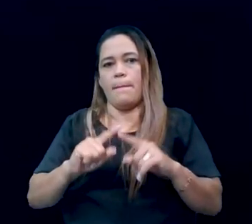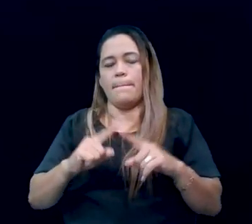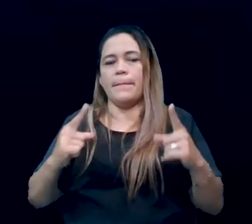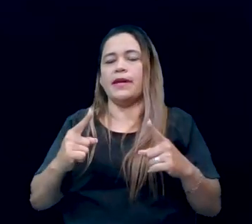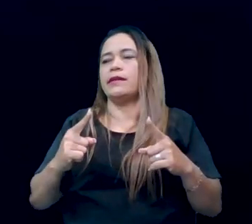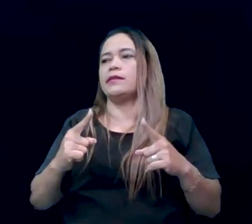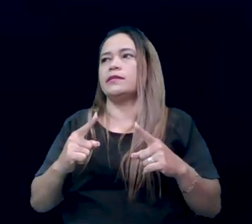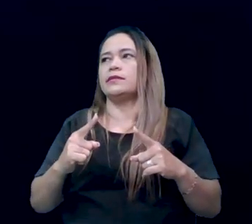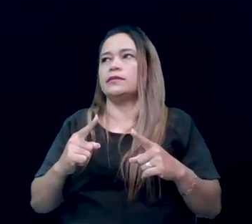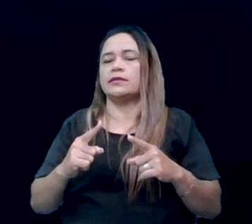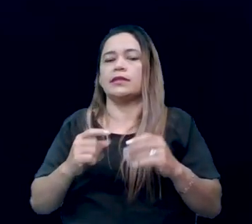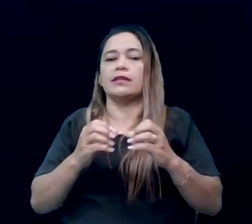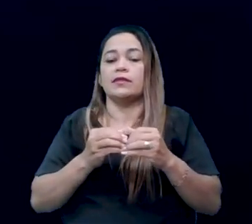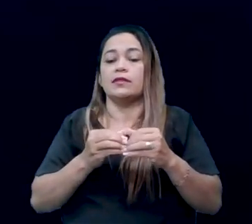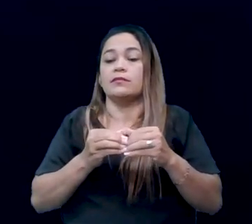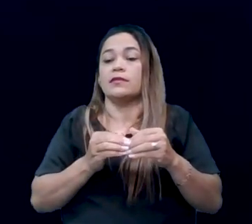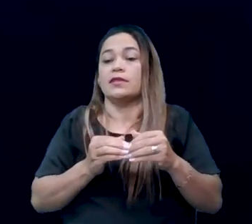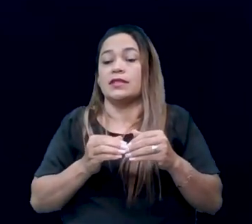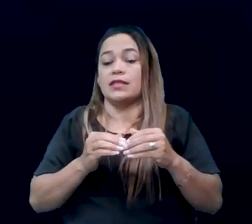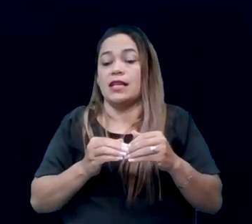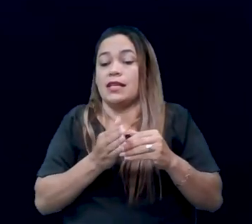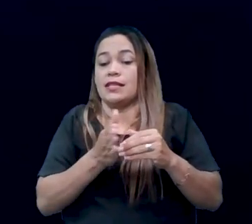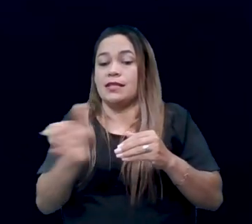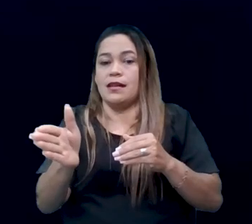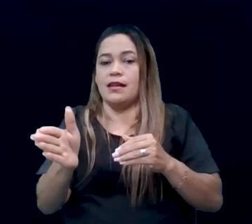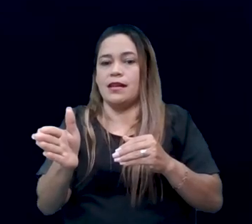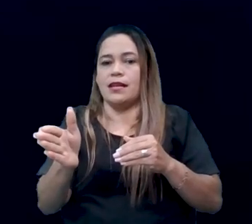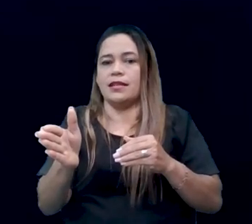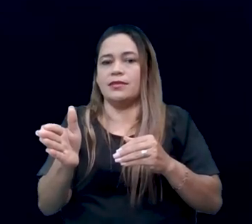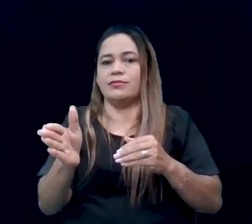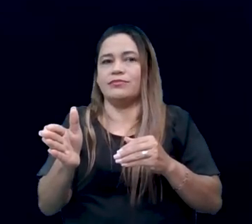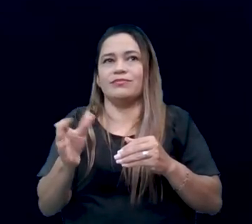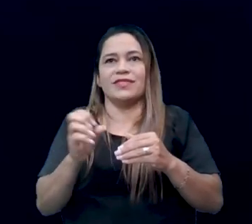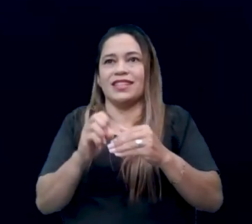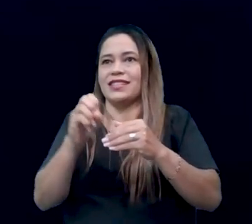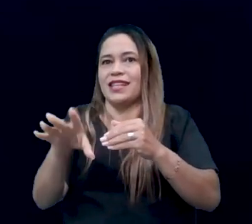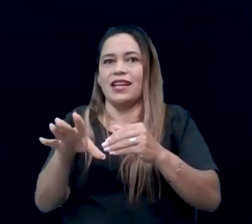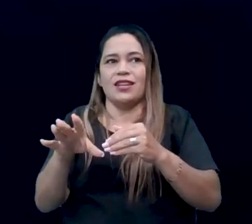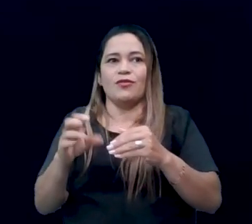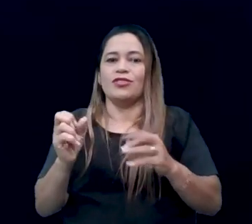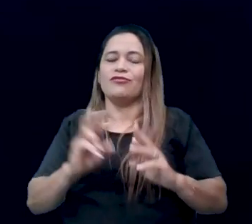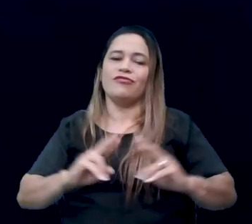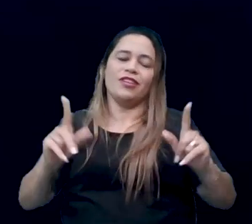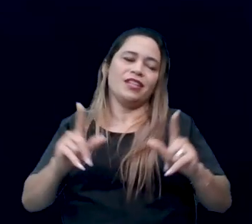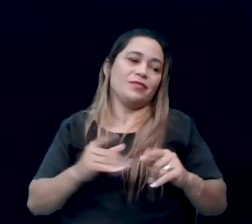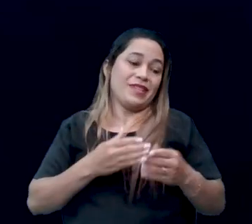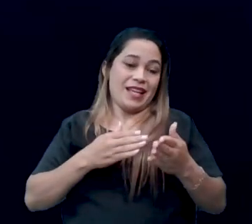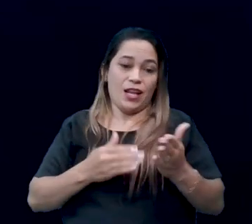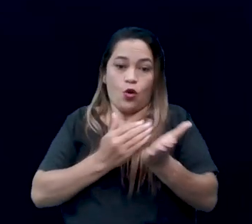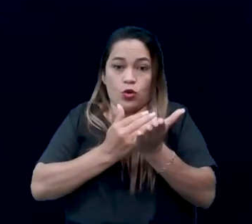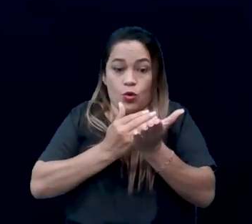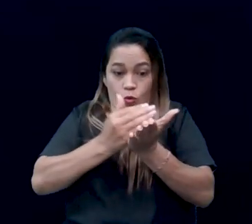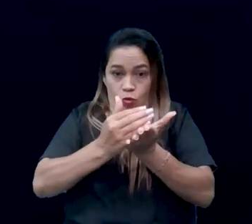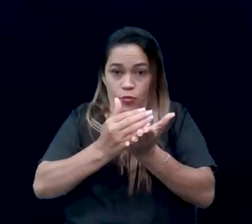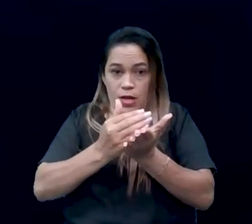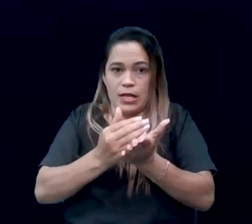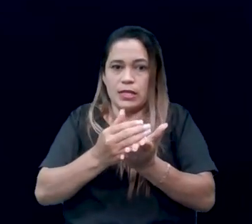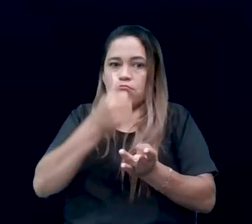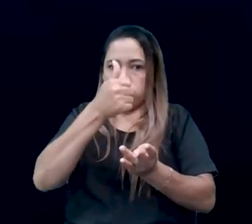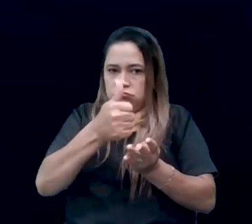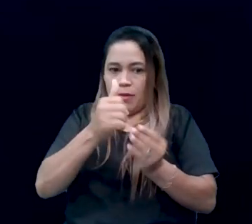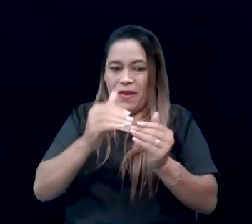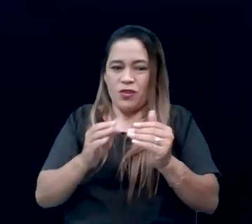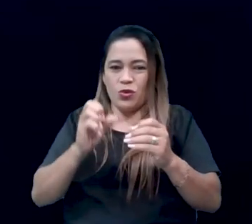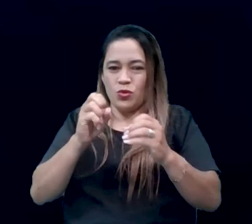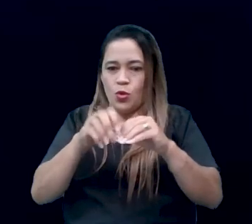vírus que saem. Porque o vírus que entra é geneticamente muito diferente dos vírus que saem. Ou seja, a